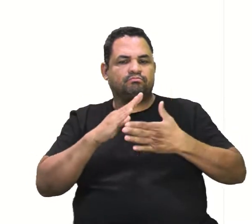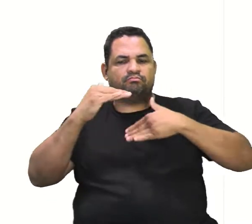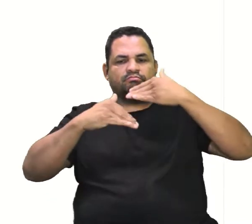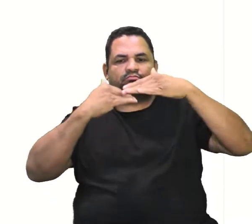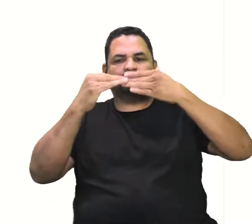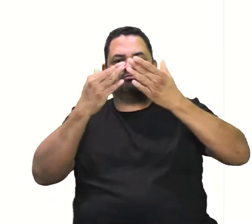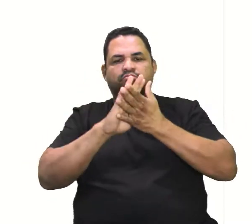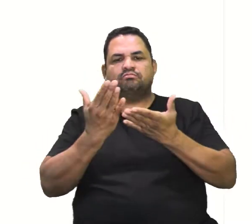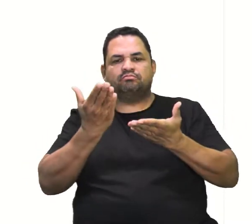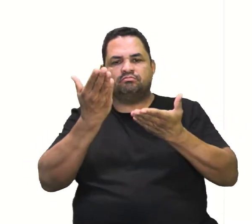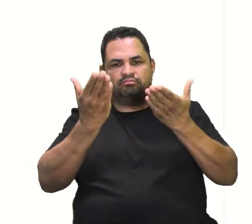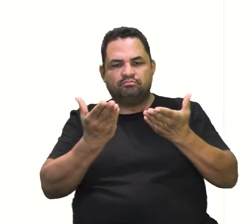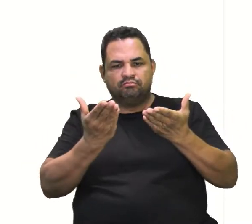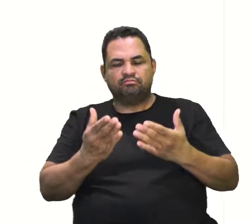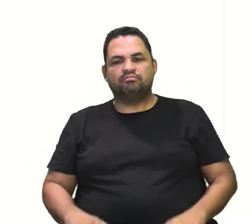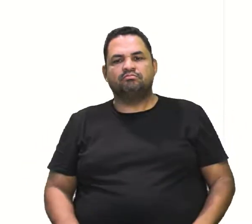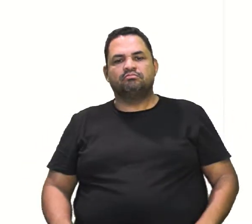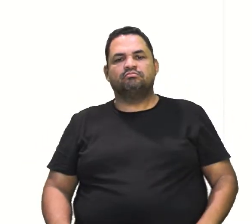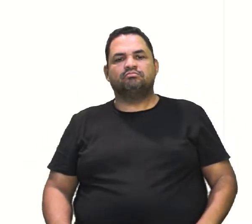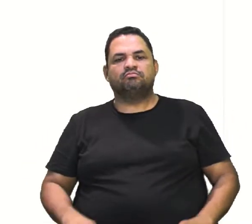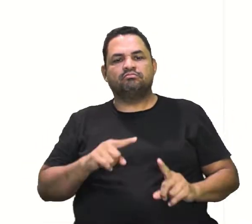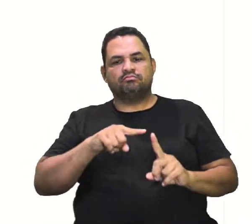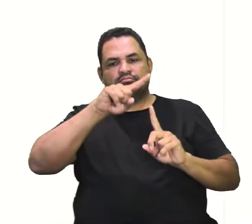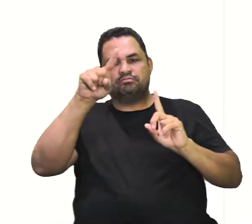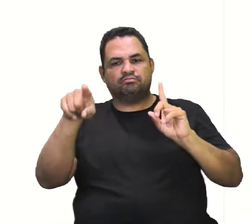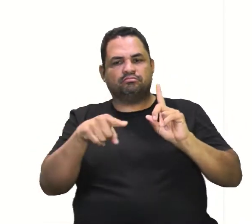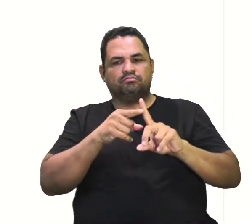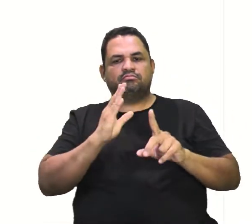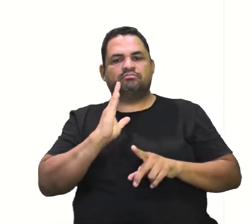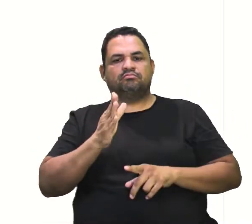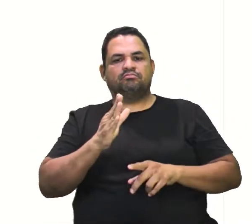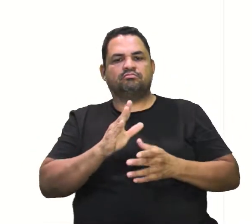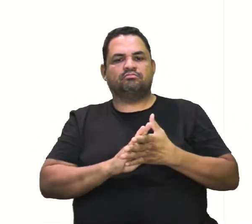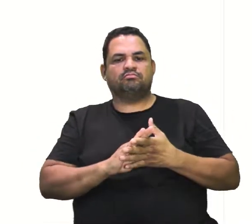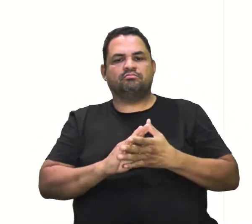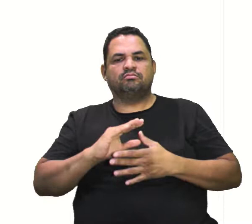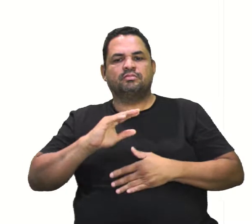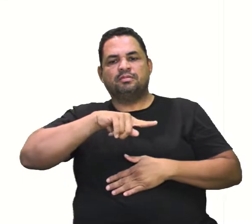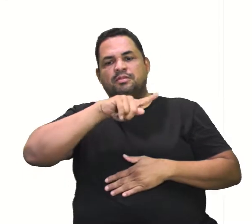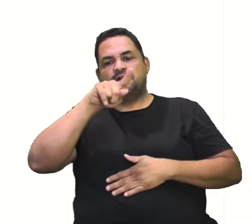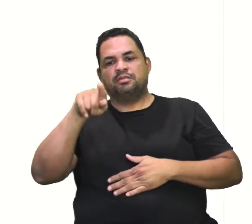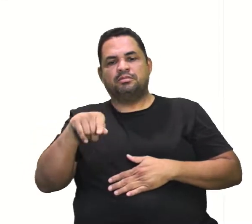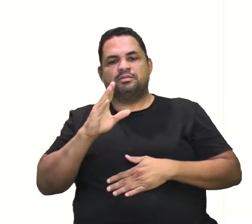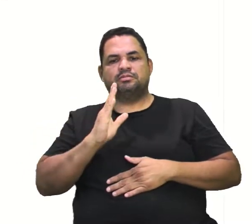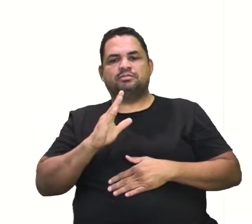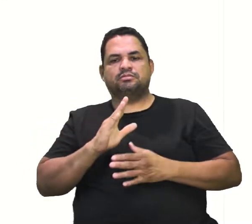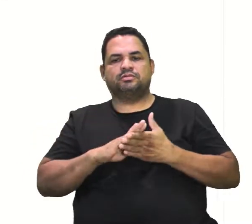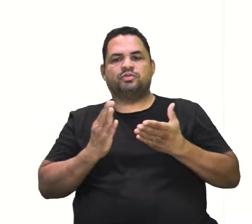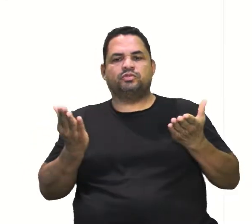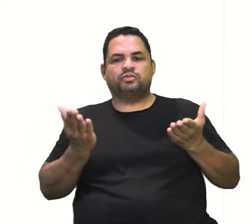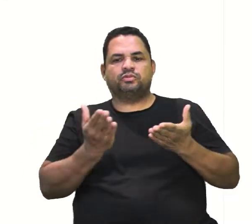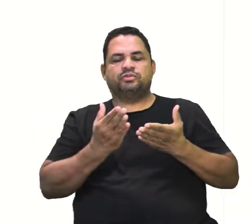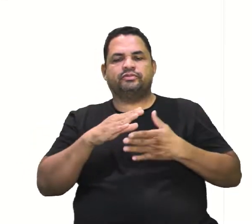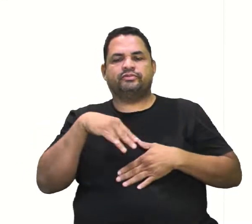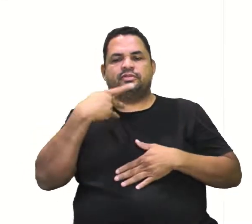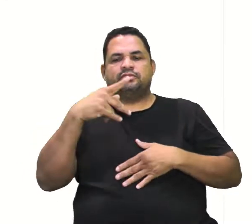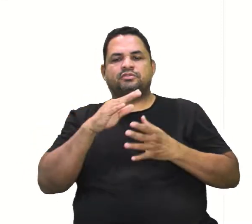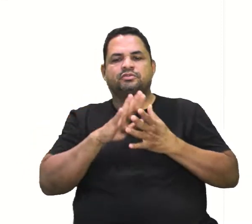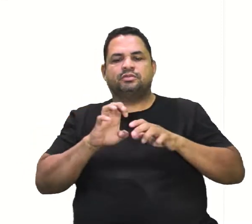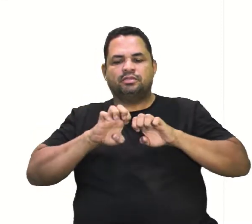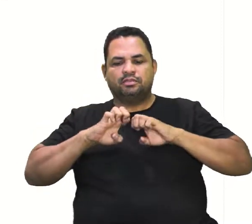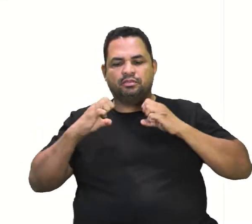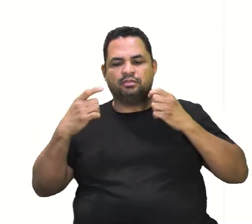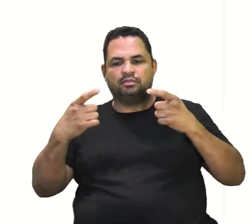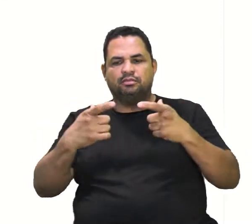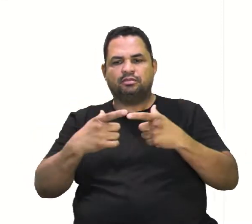desenvolver todas essas situações aqui. A circunferência já foi. Já foi. A parábola já foi. E hoje vamos falar sobre a